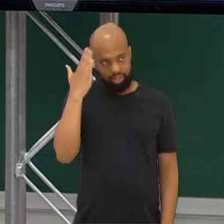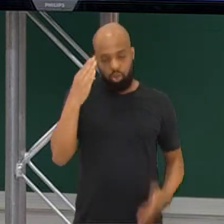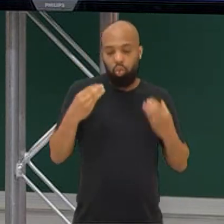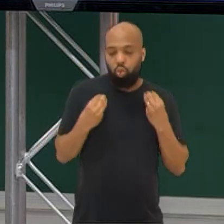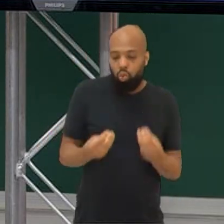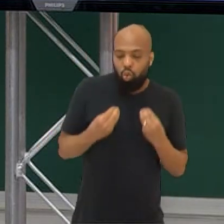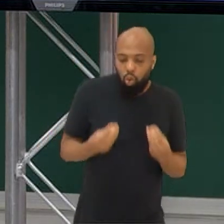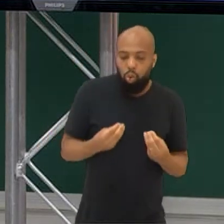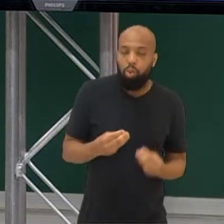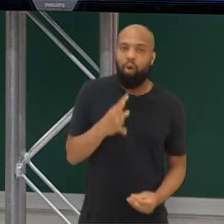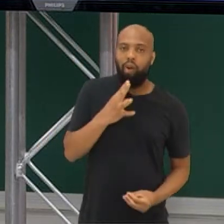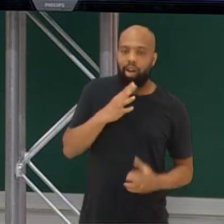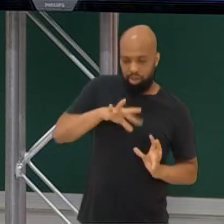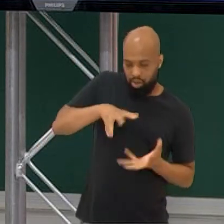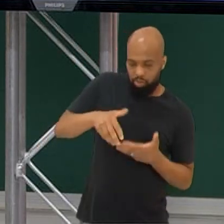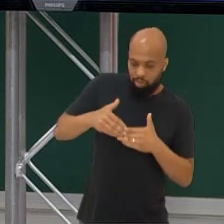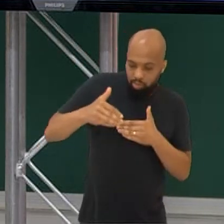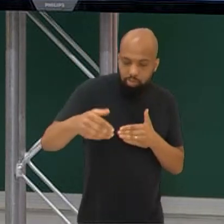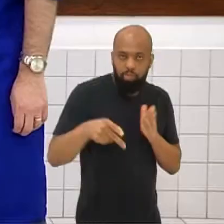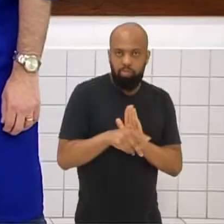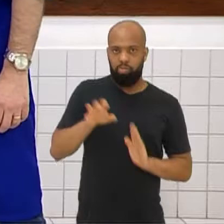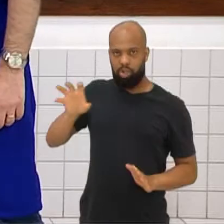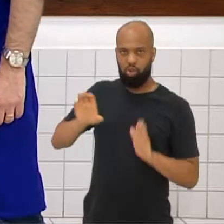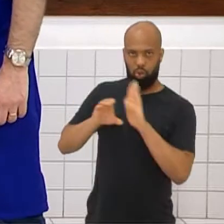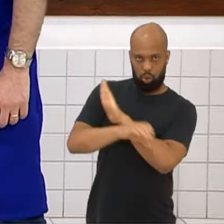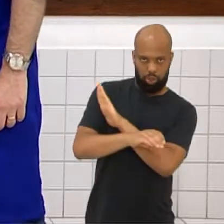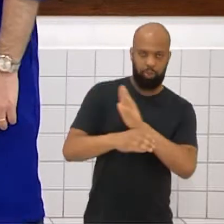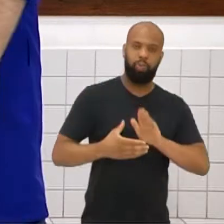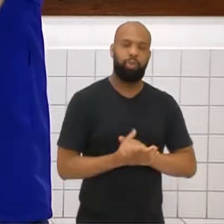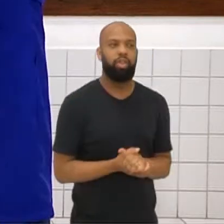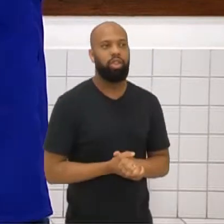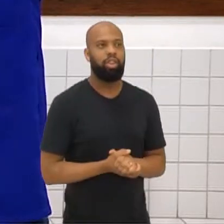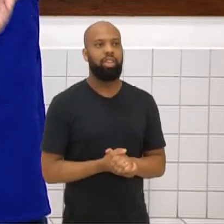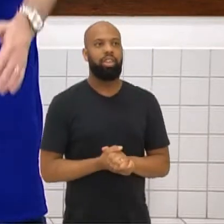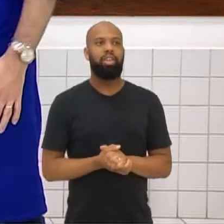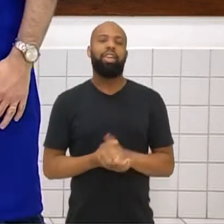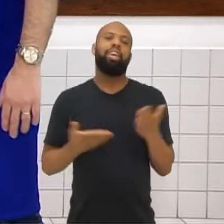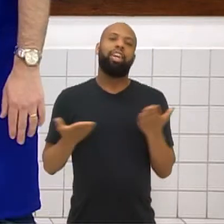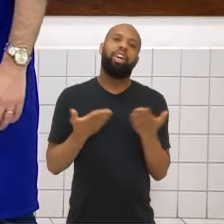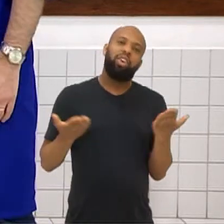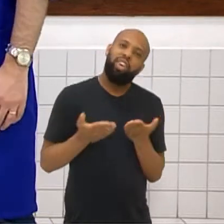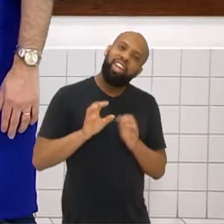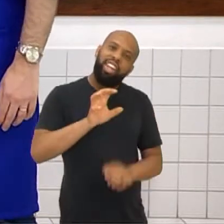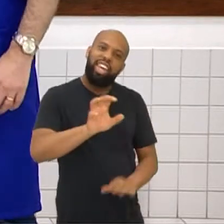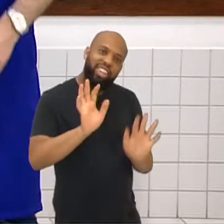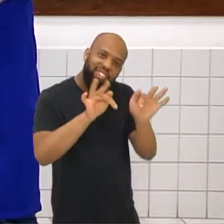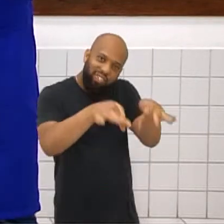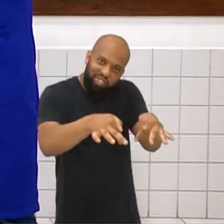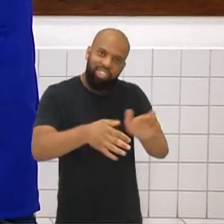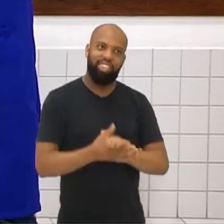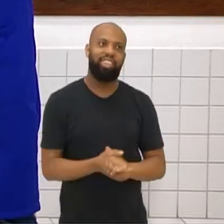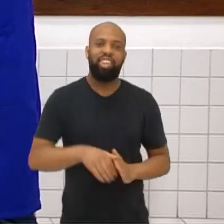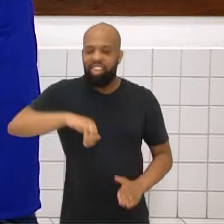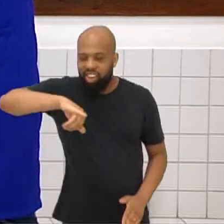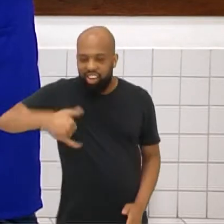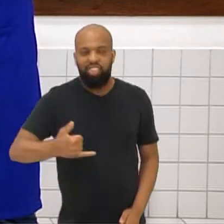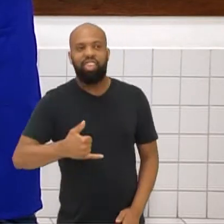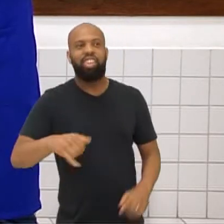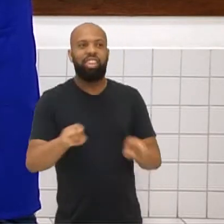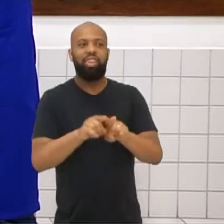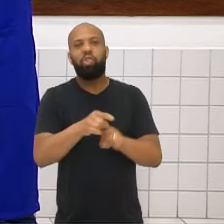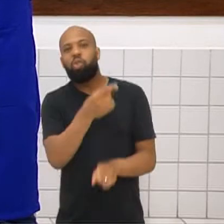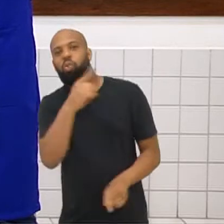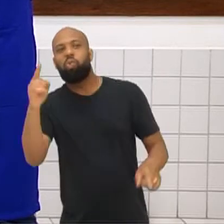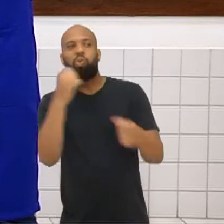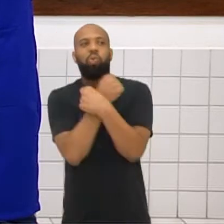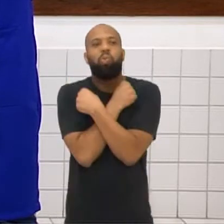nós conhecemos o mundo a partir dessa questão. Fábio, considerações finais. Considerações finais. Vamos aproveitar e mandar os